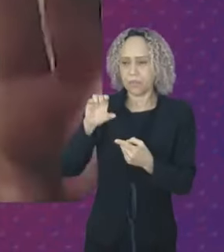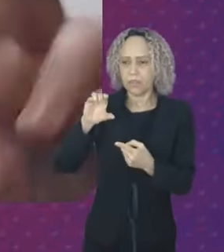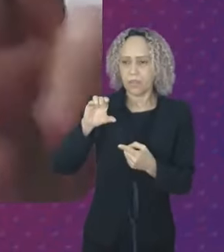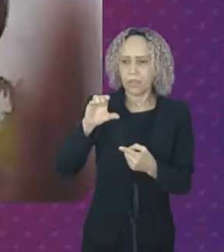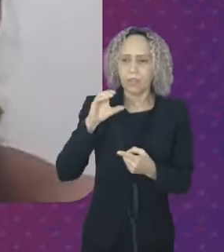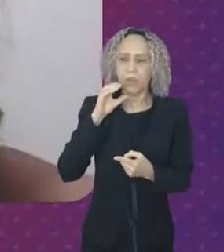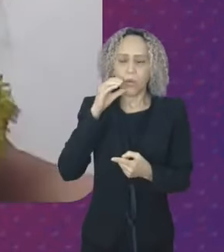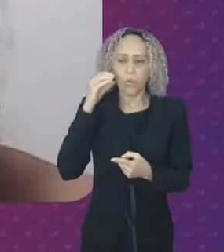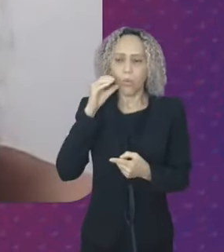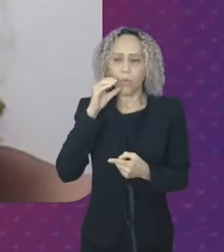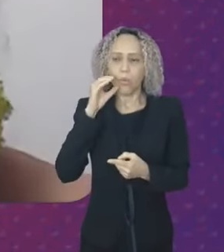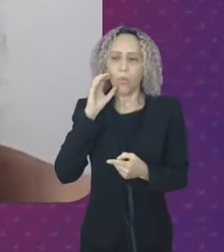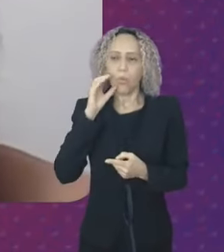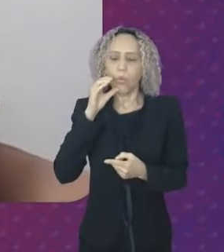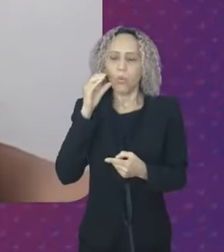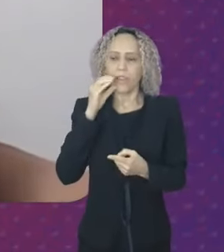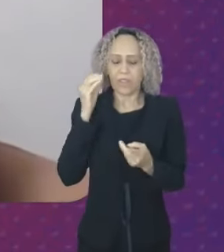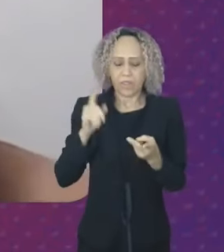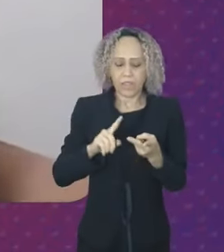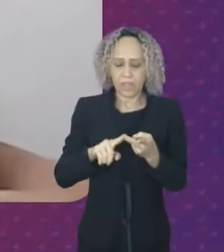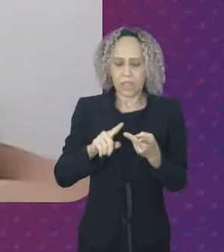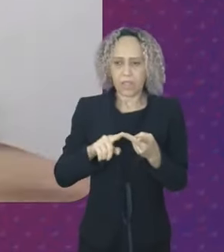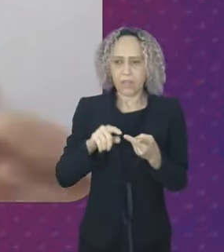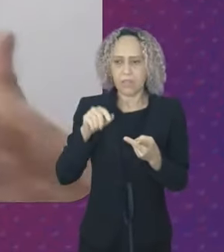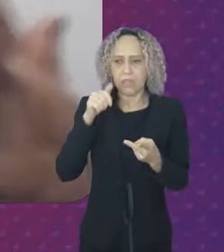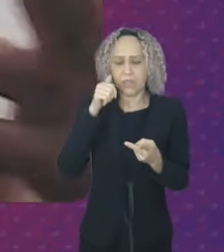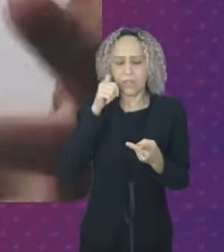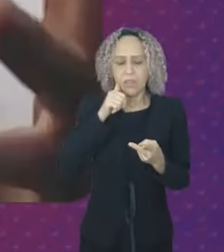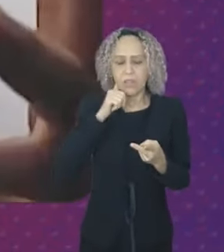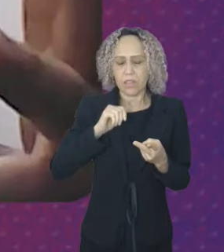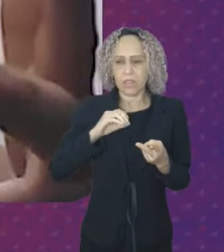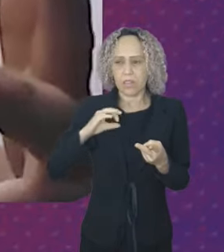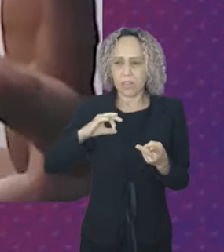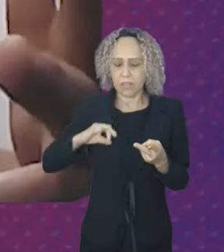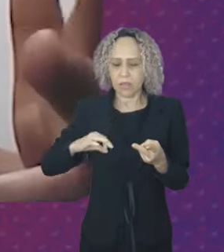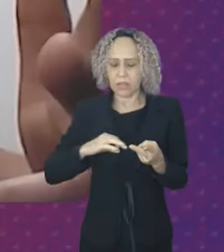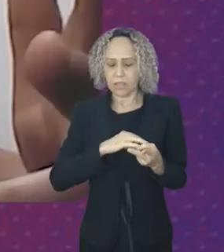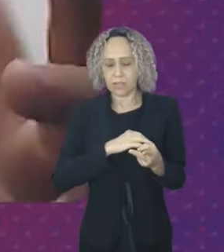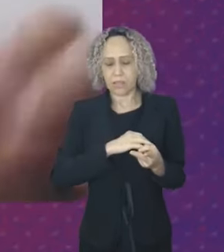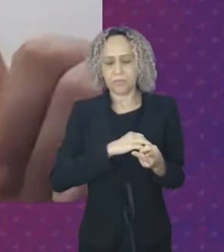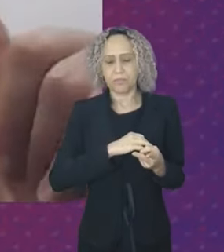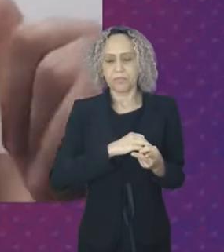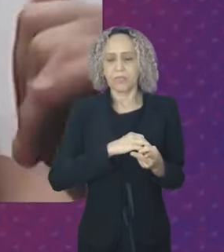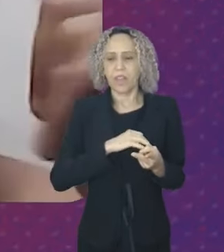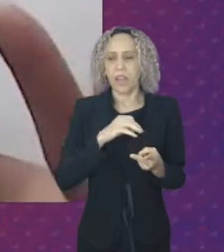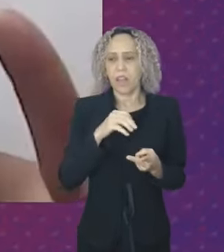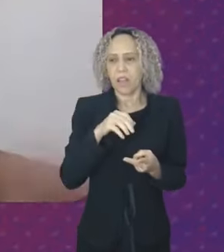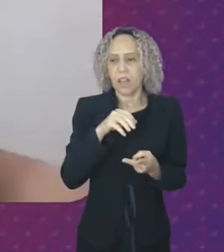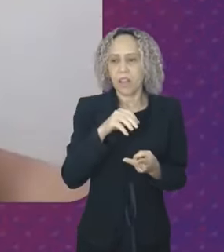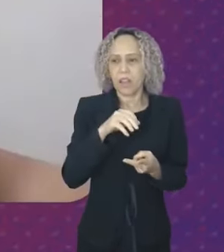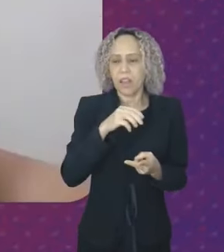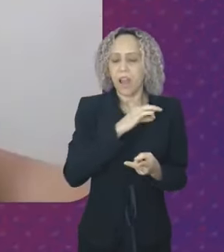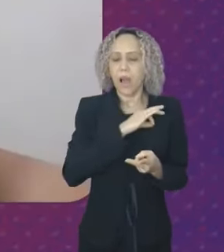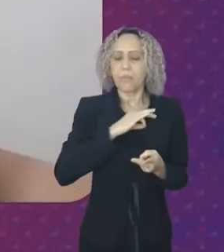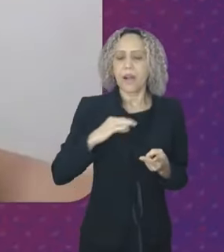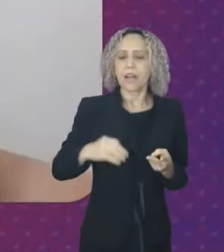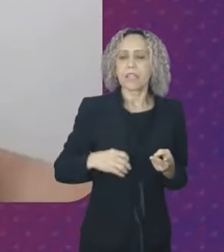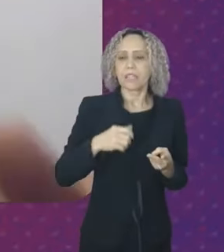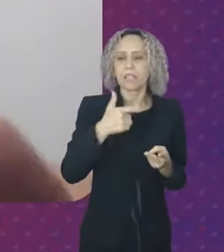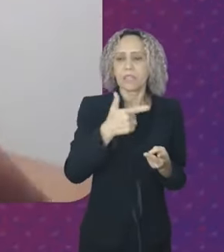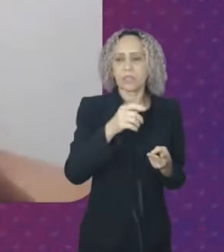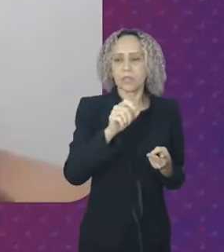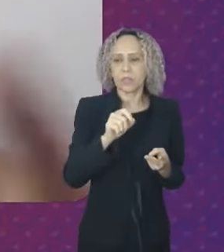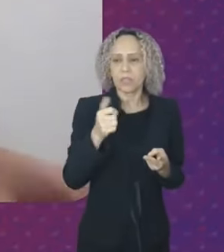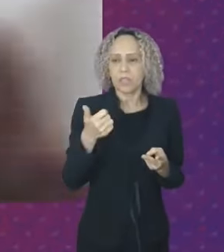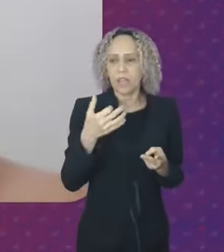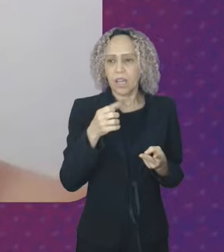em 2010 e 2014, e o Ciro em 2018, que é basicamente indicada para